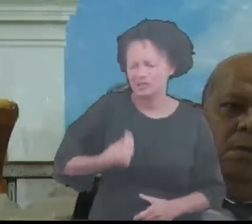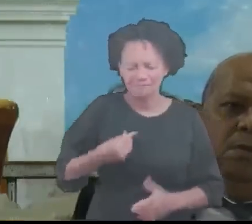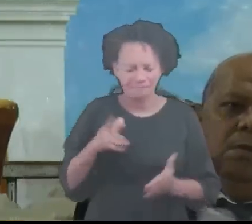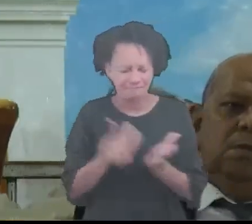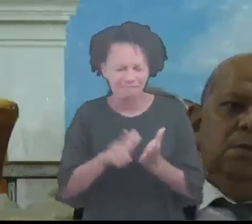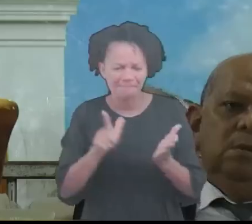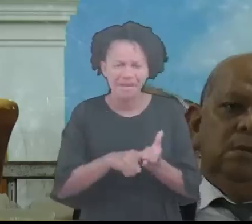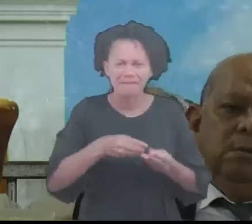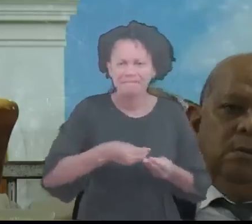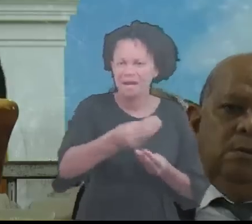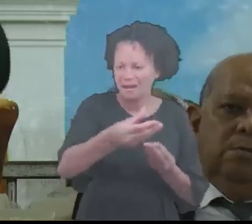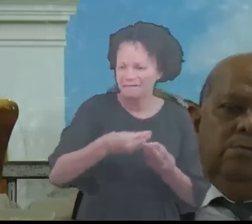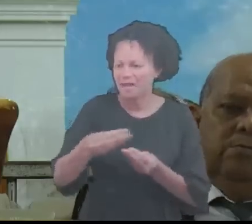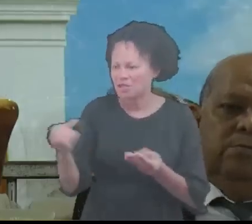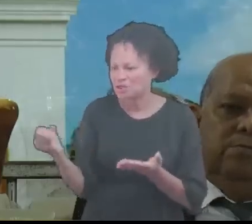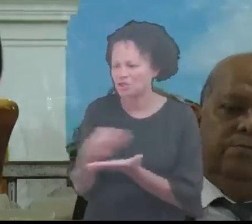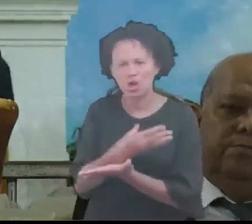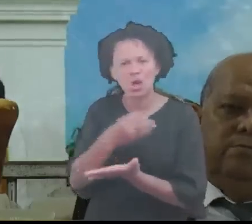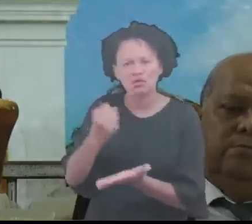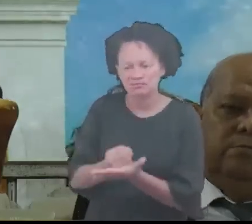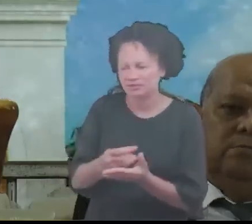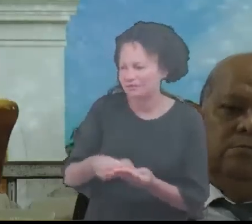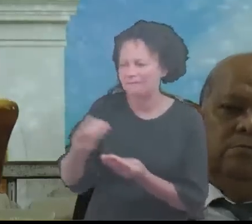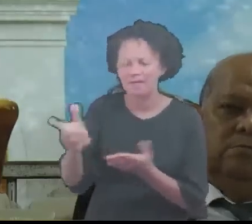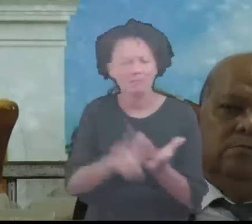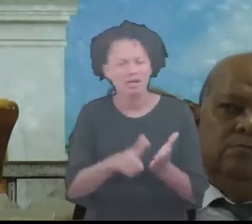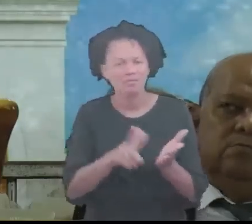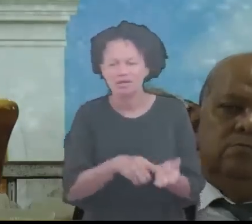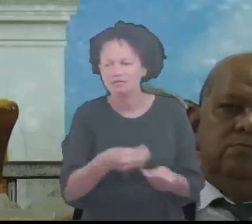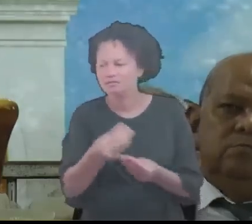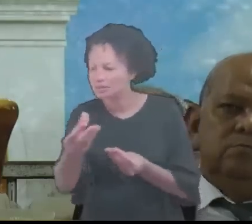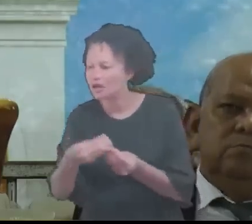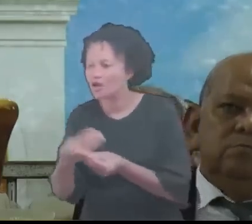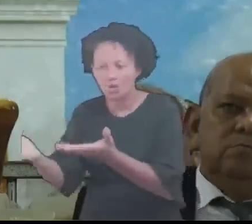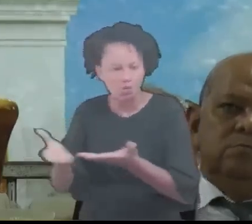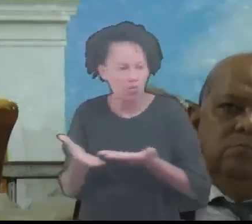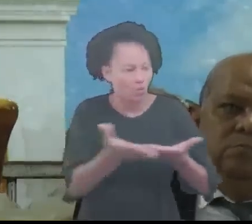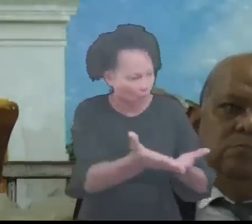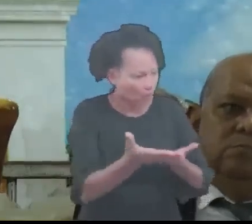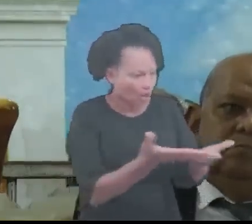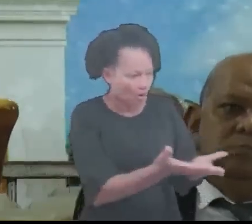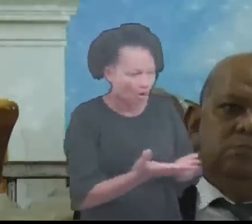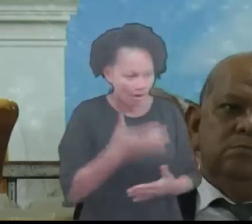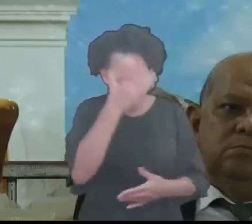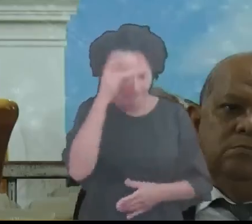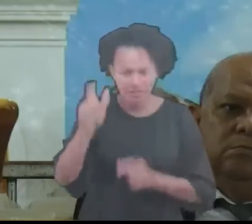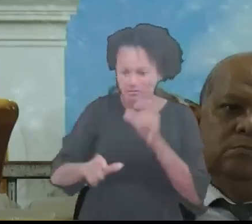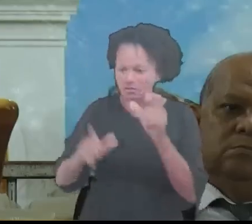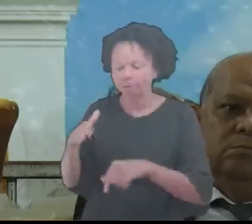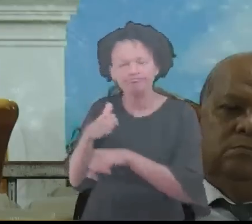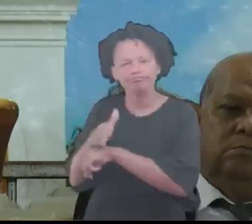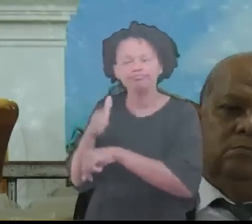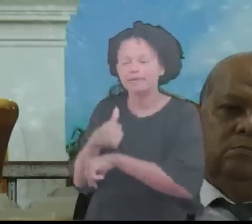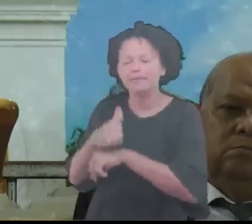distribui Novo Testamento, você distribui folheto, você convida as pessoas para a igreja. O que é isso? É que